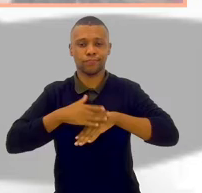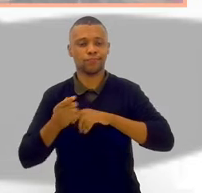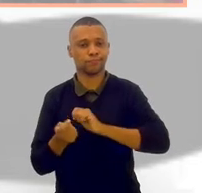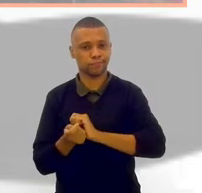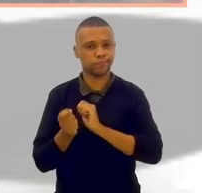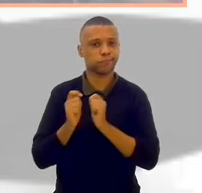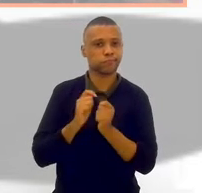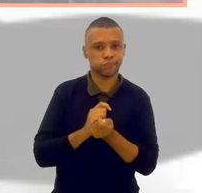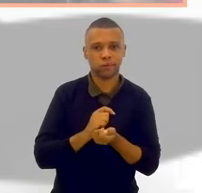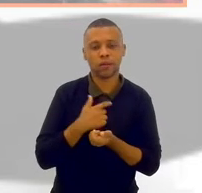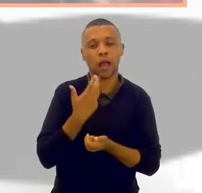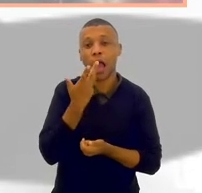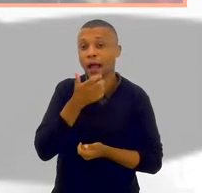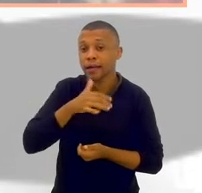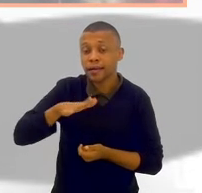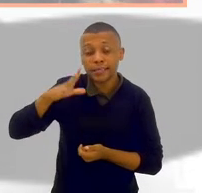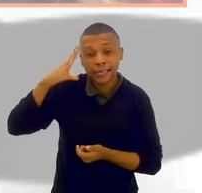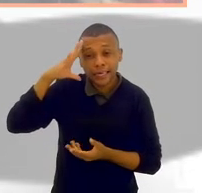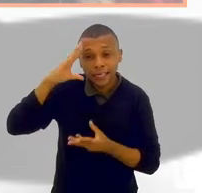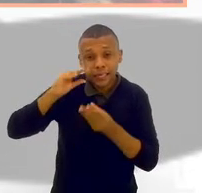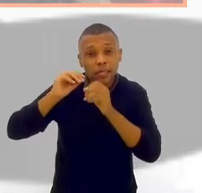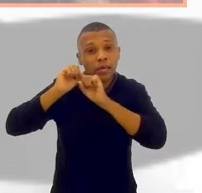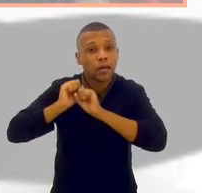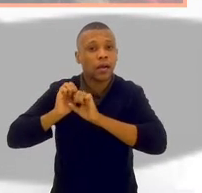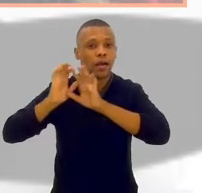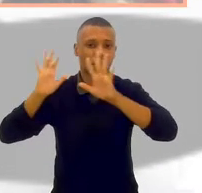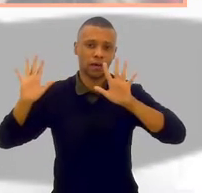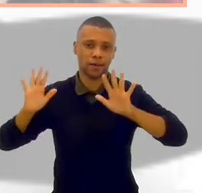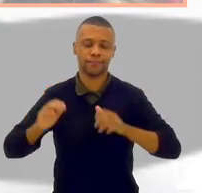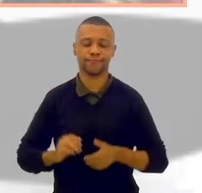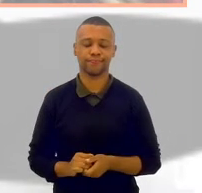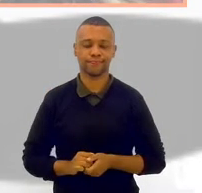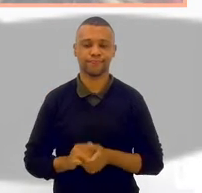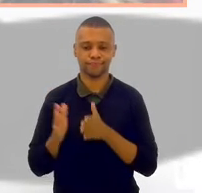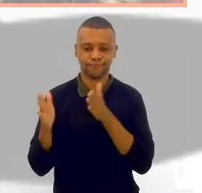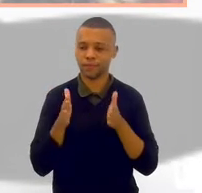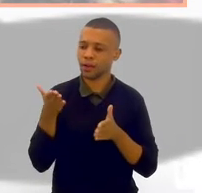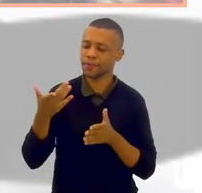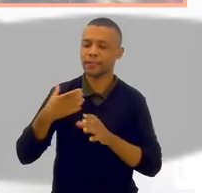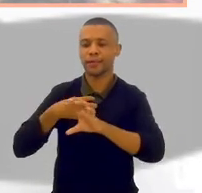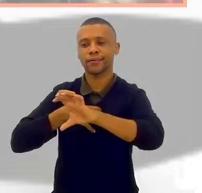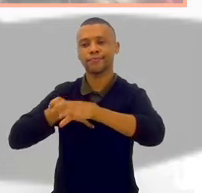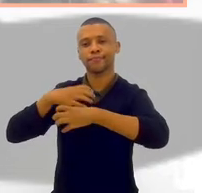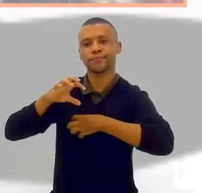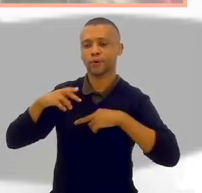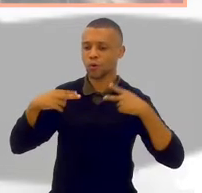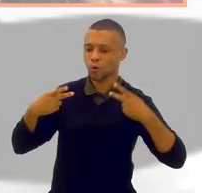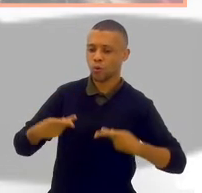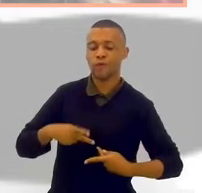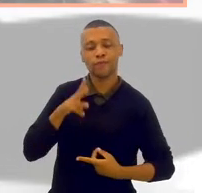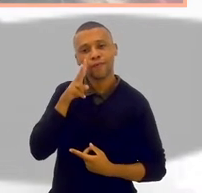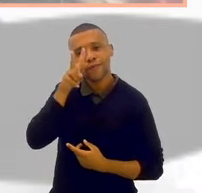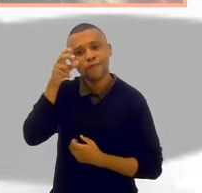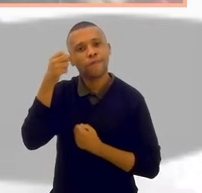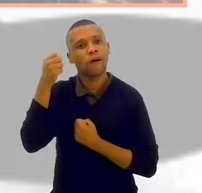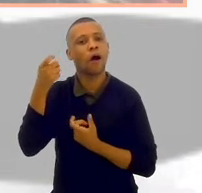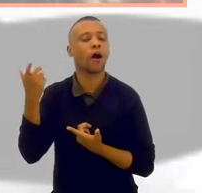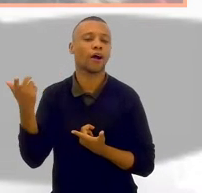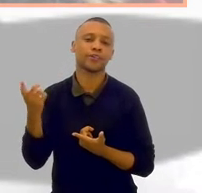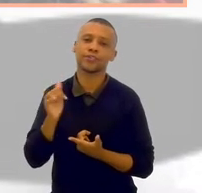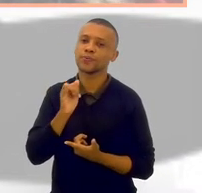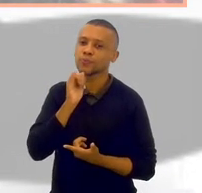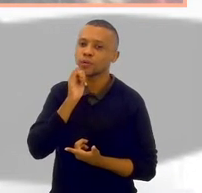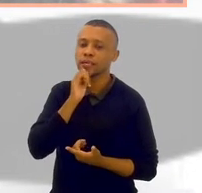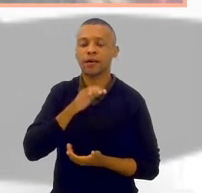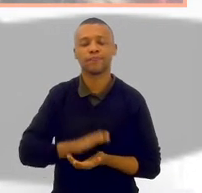sabe? É, para as crianças entenderem. Agora você tem esse lado humano muito latente, né, Vera?